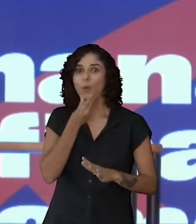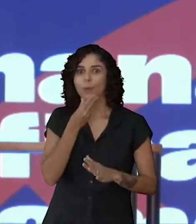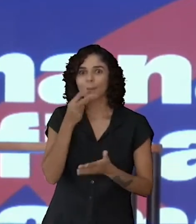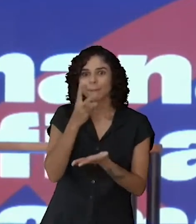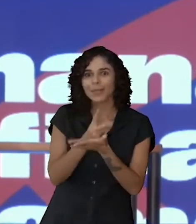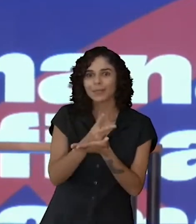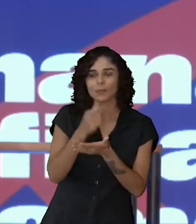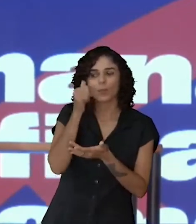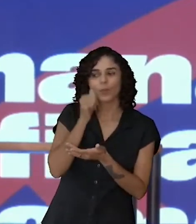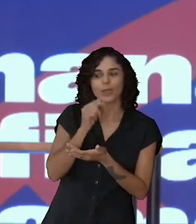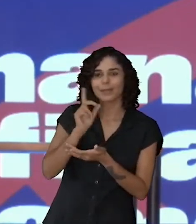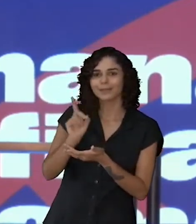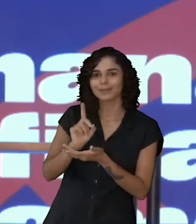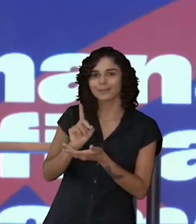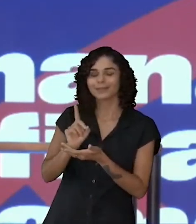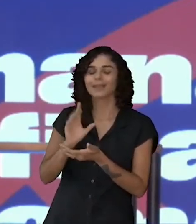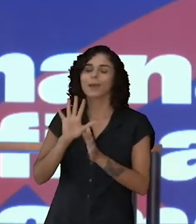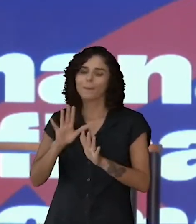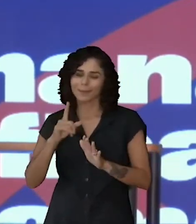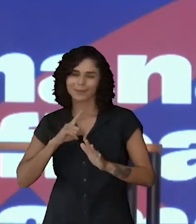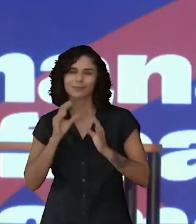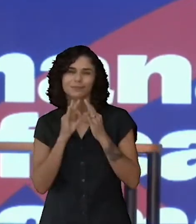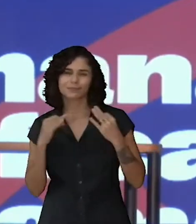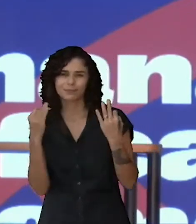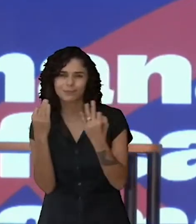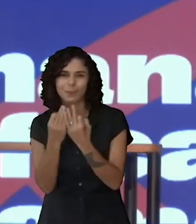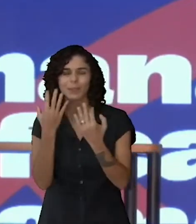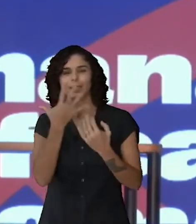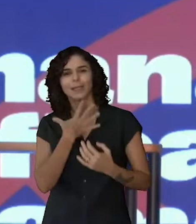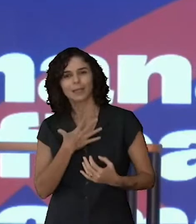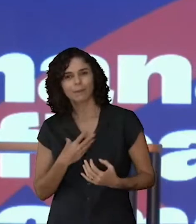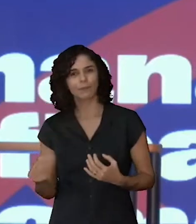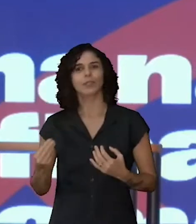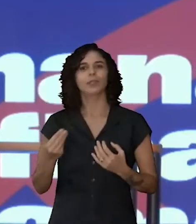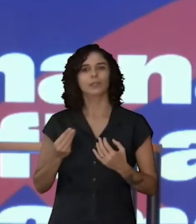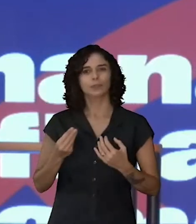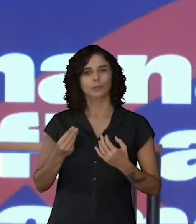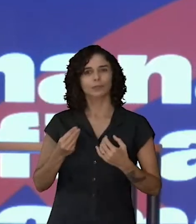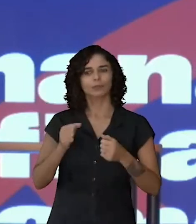tinha famílias também, tinha filhos, era uma turminha um pouco maior.